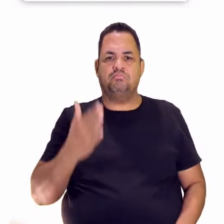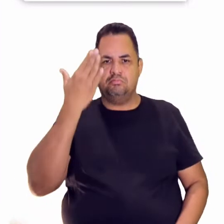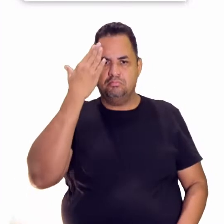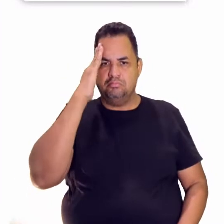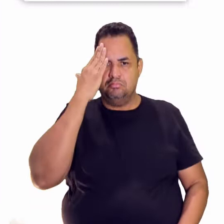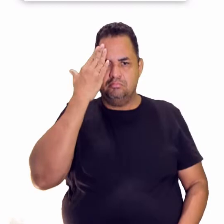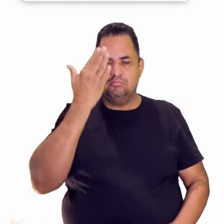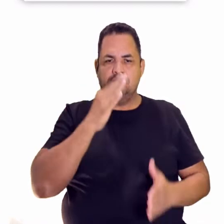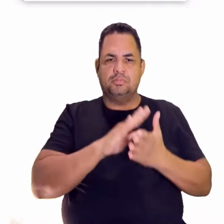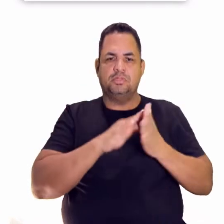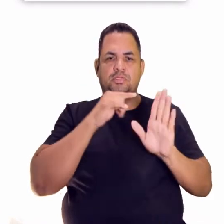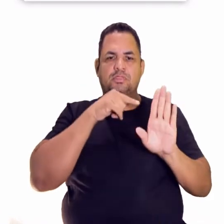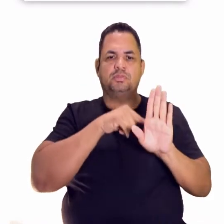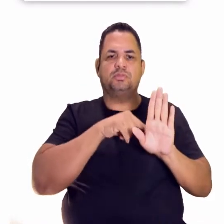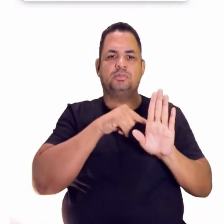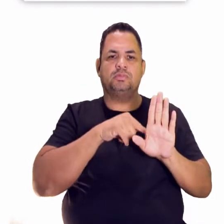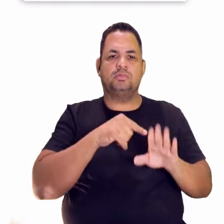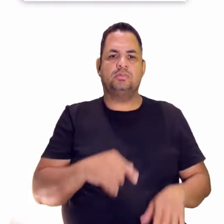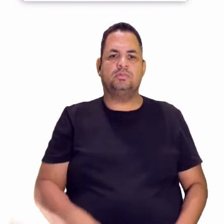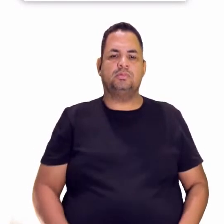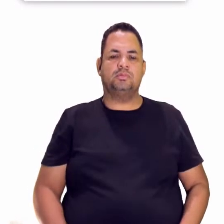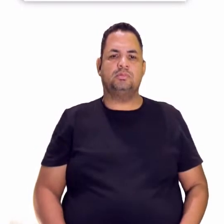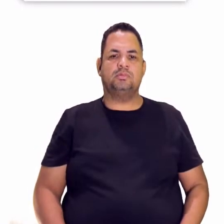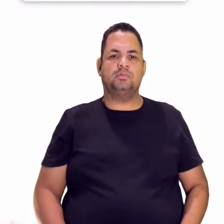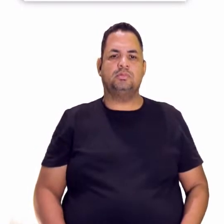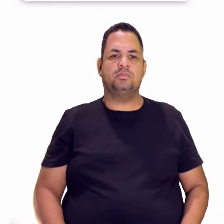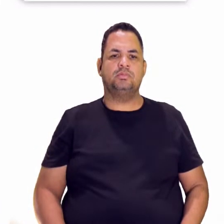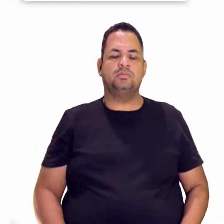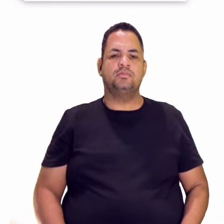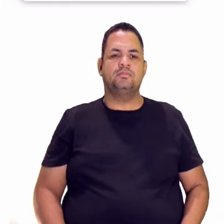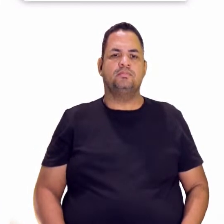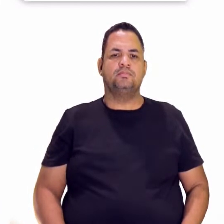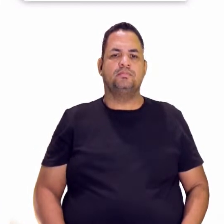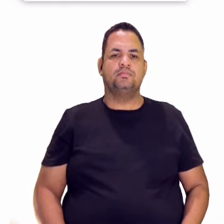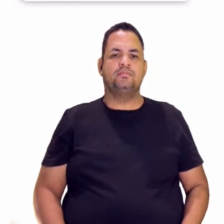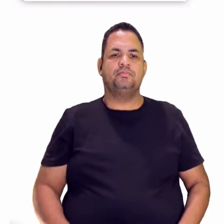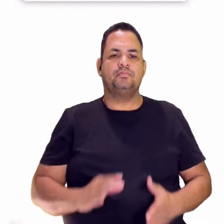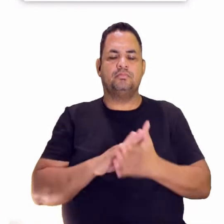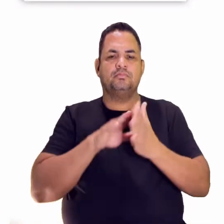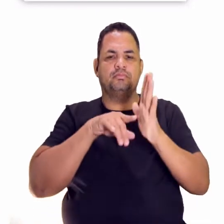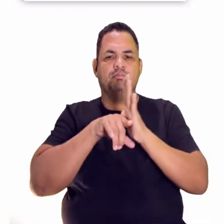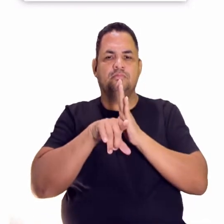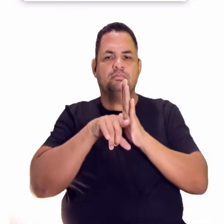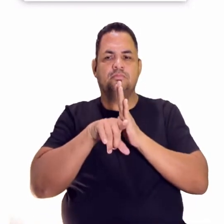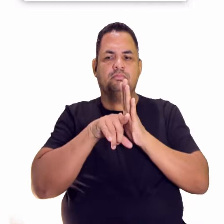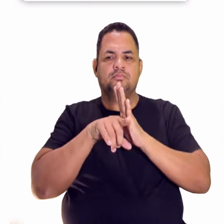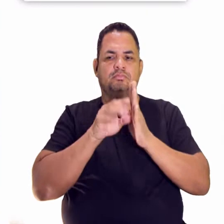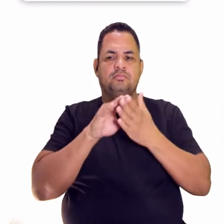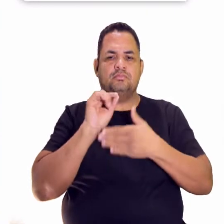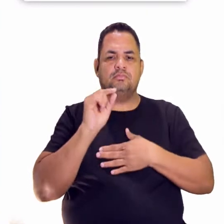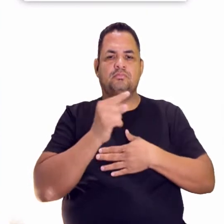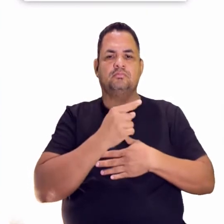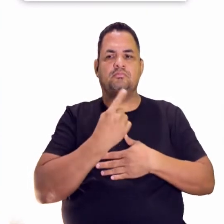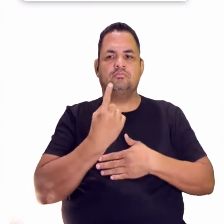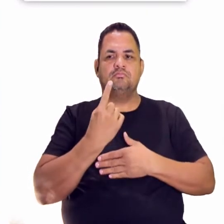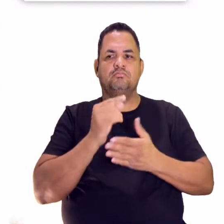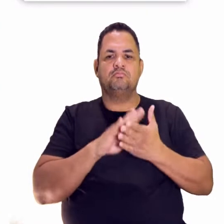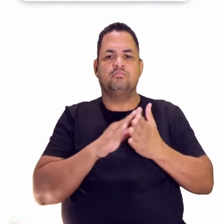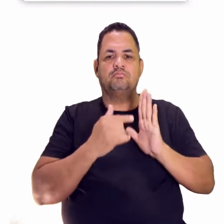da subjetividade. Tá? A subjetividade é uma análise daquilo que não